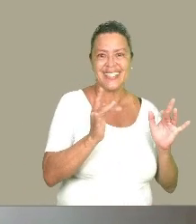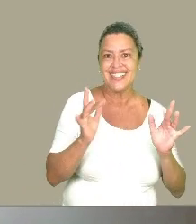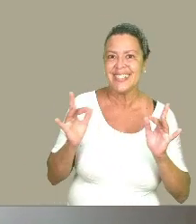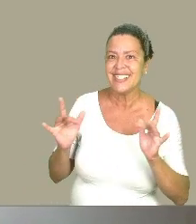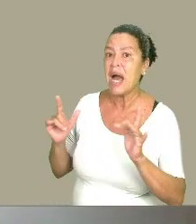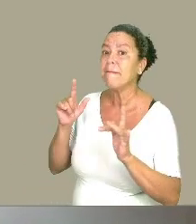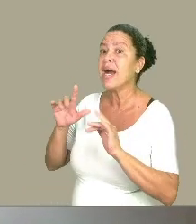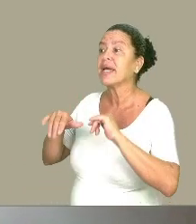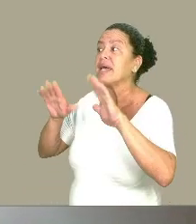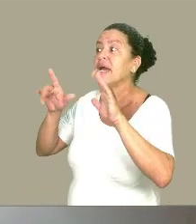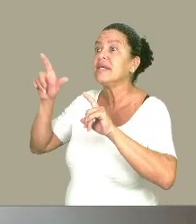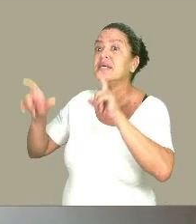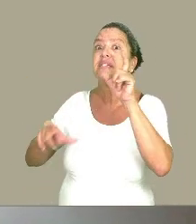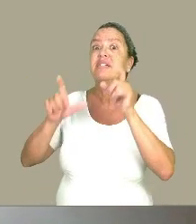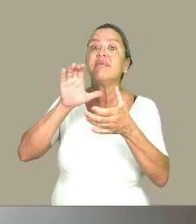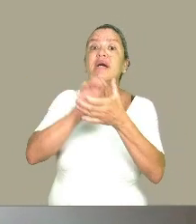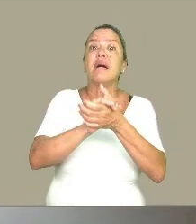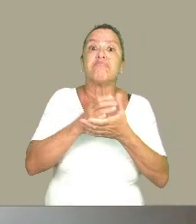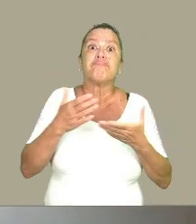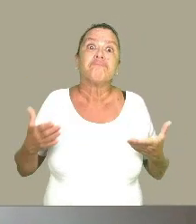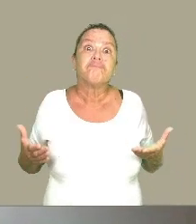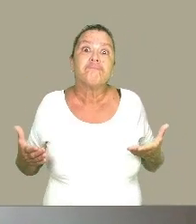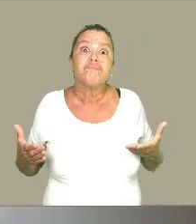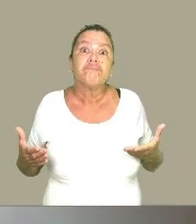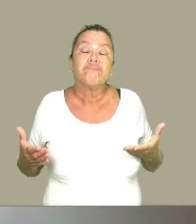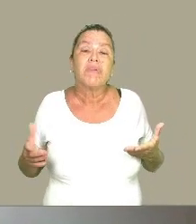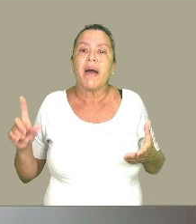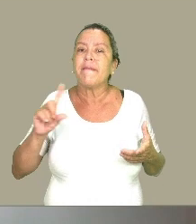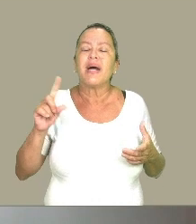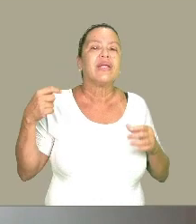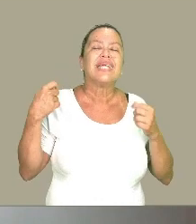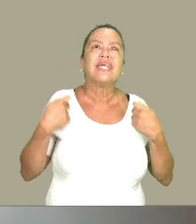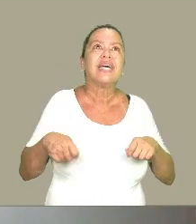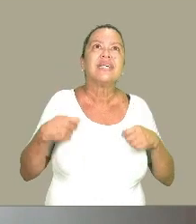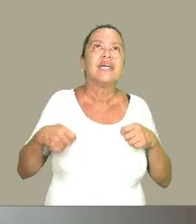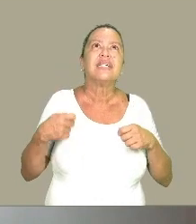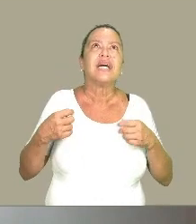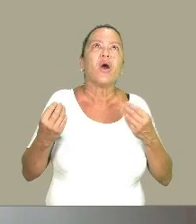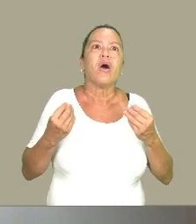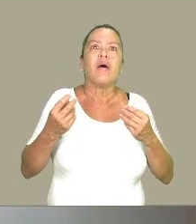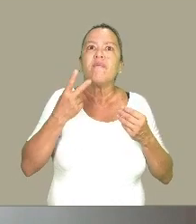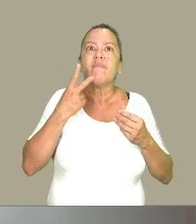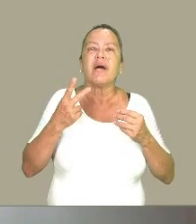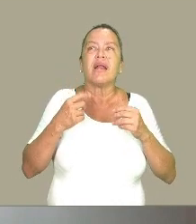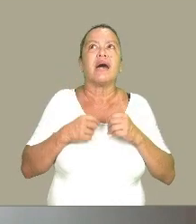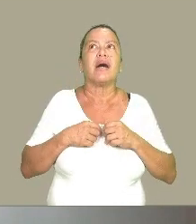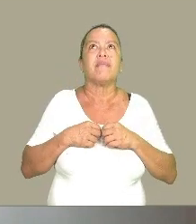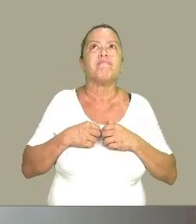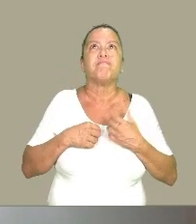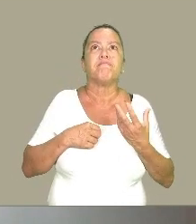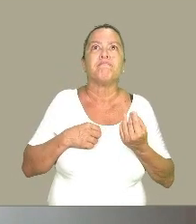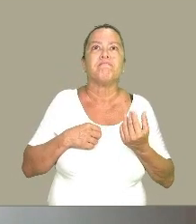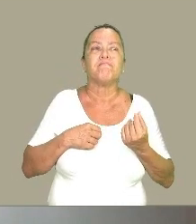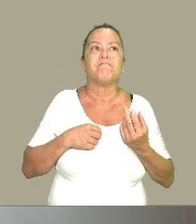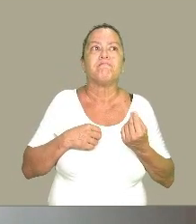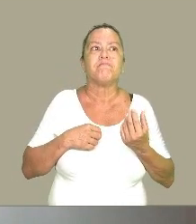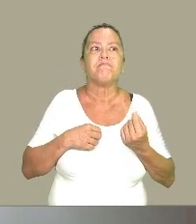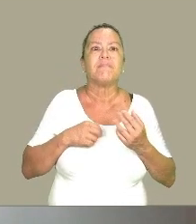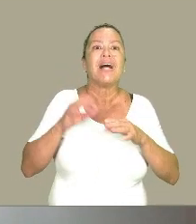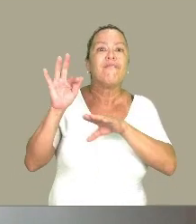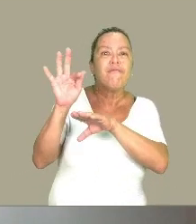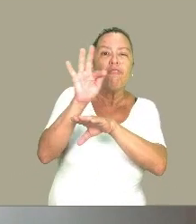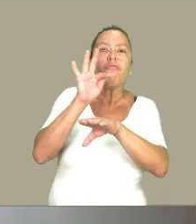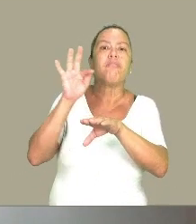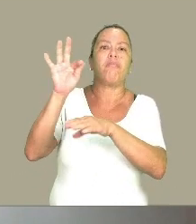teremos determinados vínculos com elas, mas não necessariamente sob a forma ou sob a formalidade do